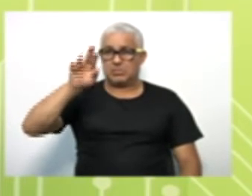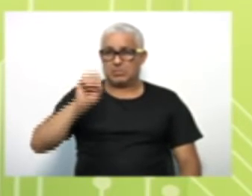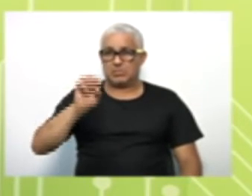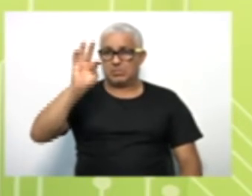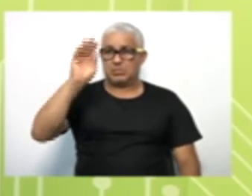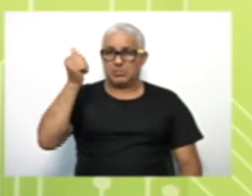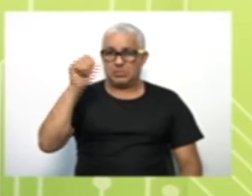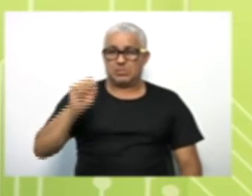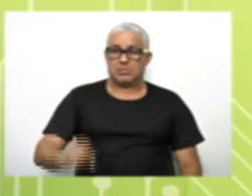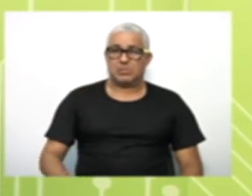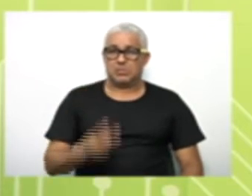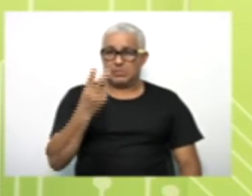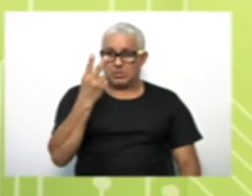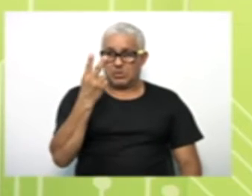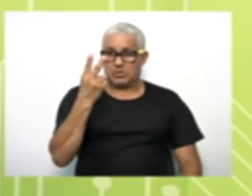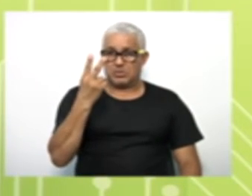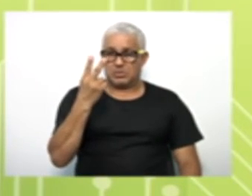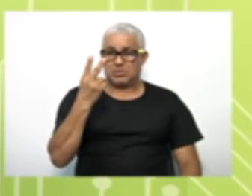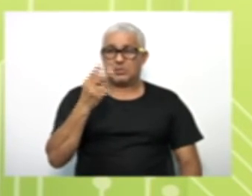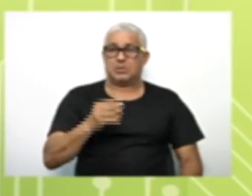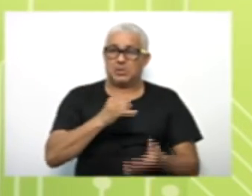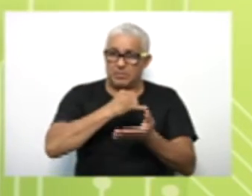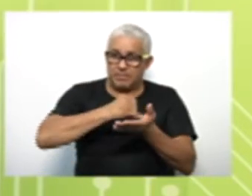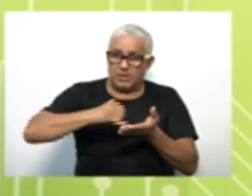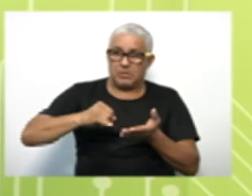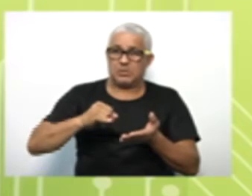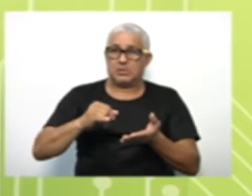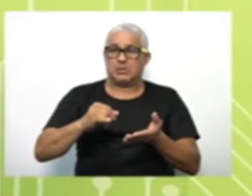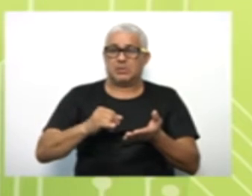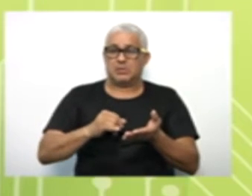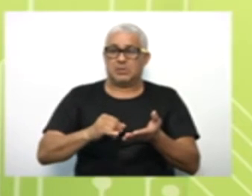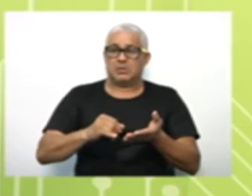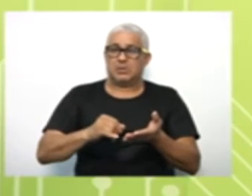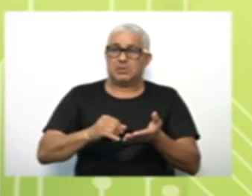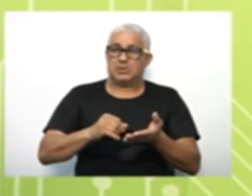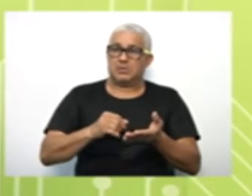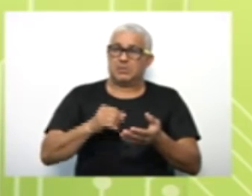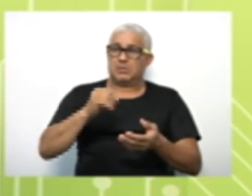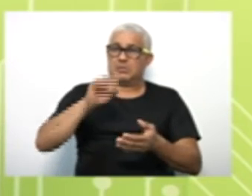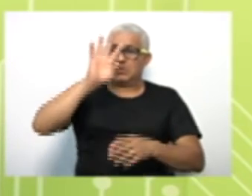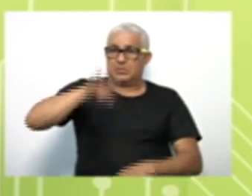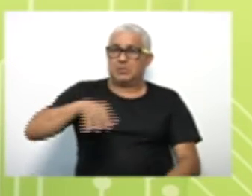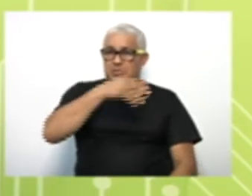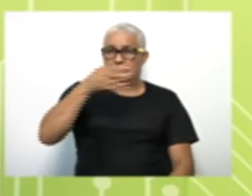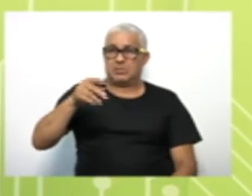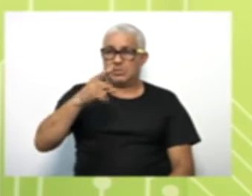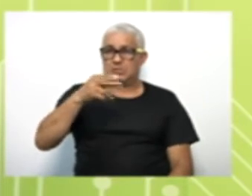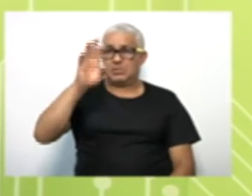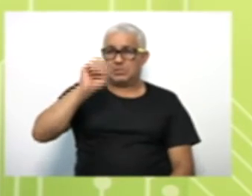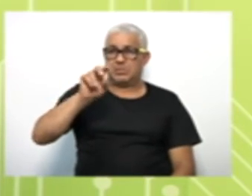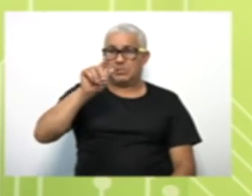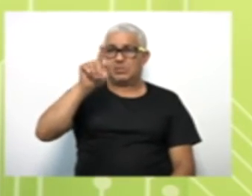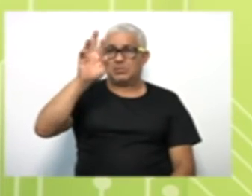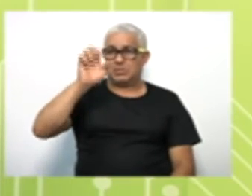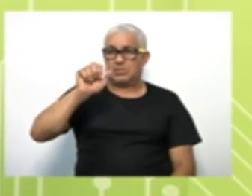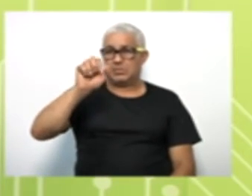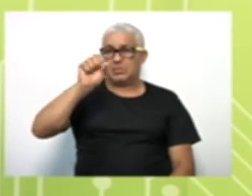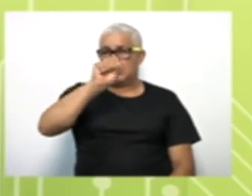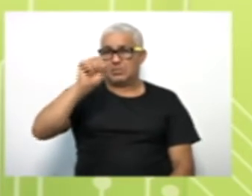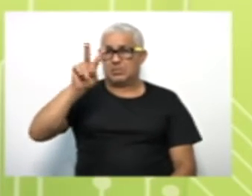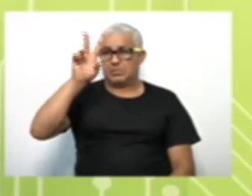tipos de impostos aplicáveis. Existe a tabela progressiva e existe a tabela regressiva. Quando estou